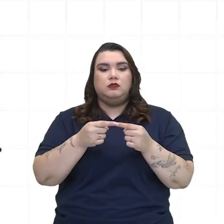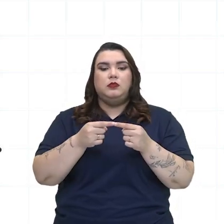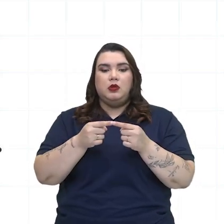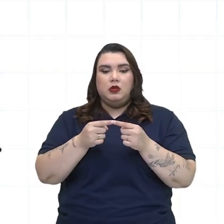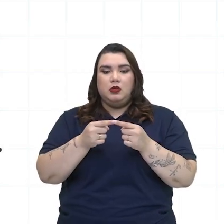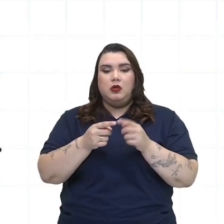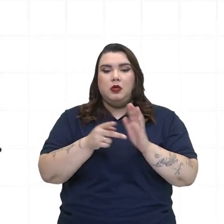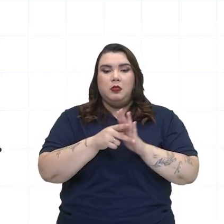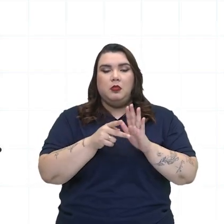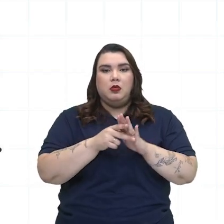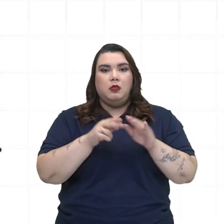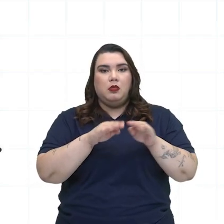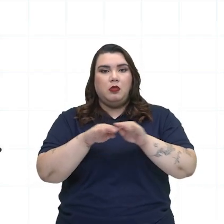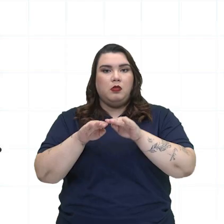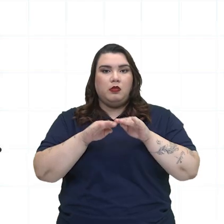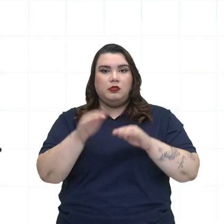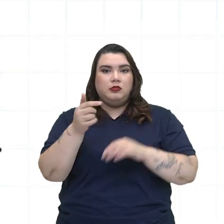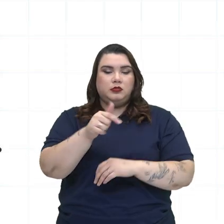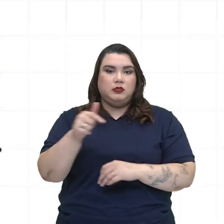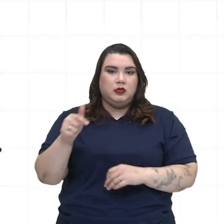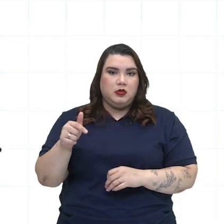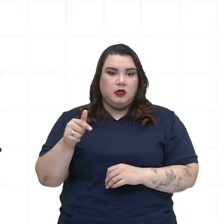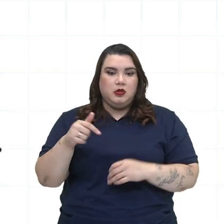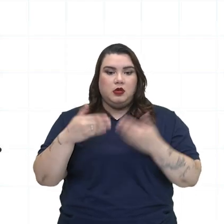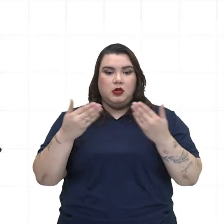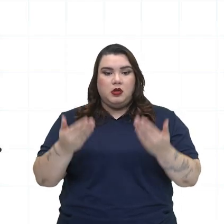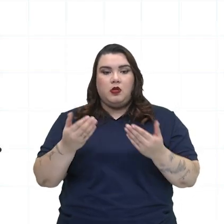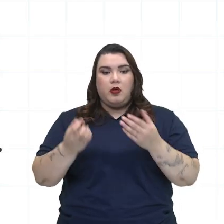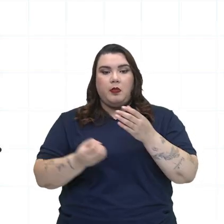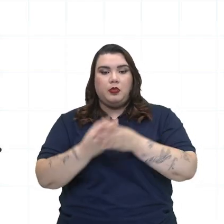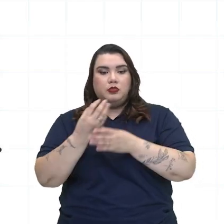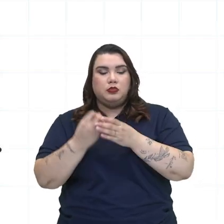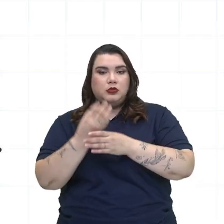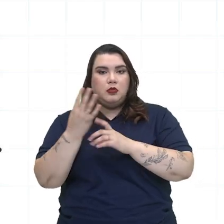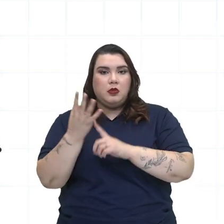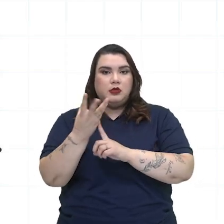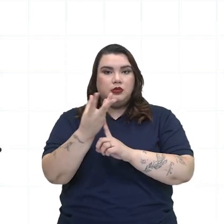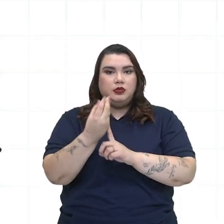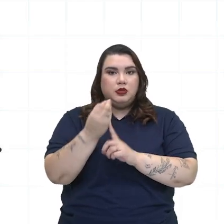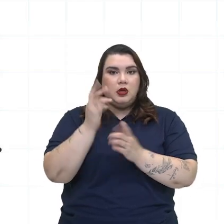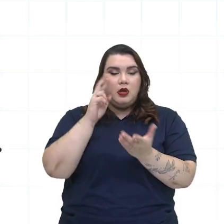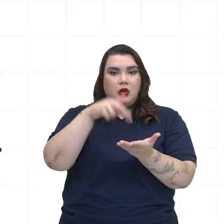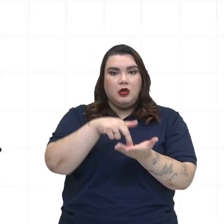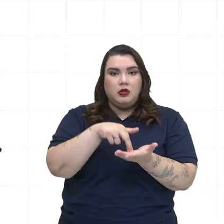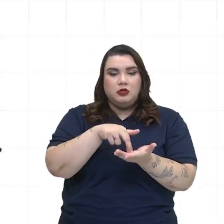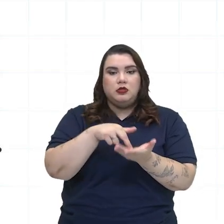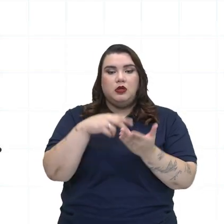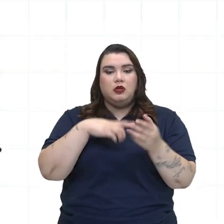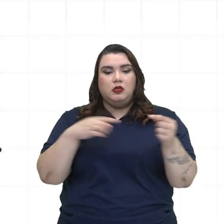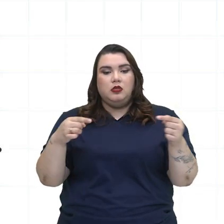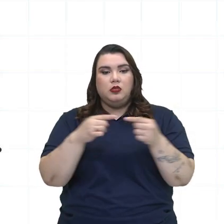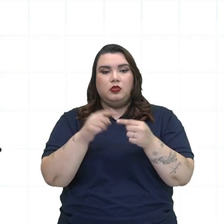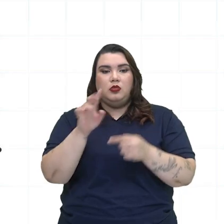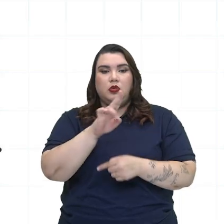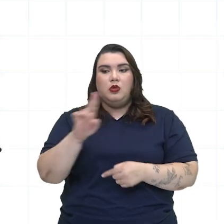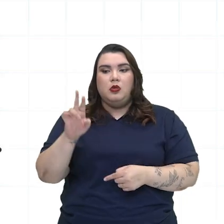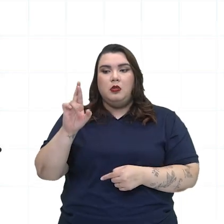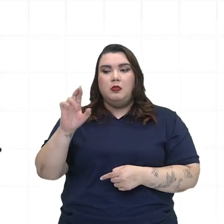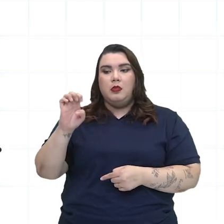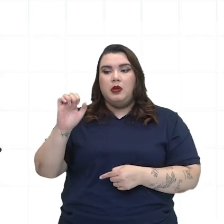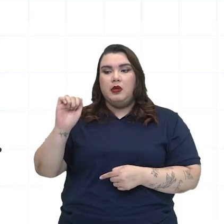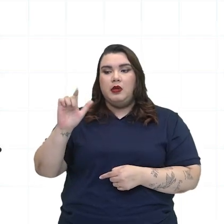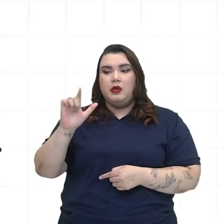de denúncia das desigualdades. A produção artística realista, ela tenta se aproximar do nome,